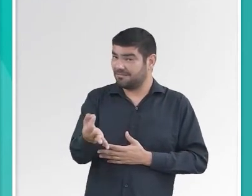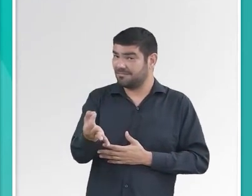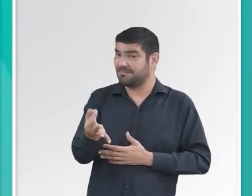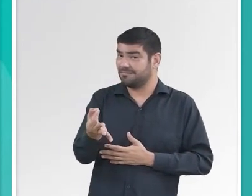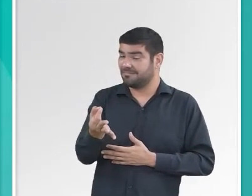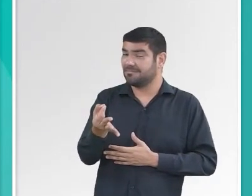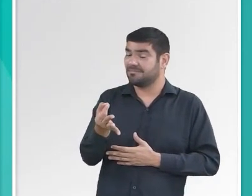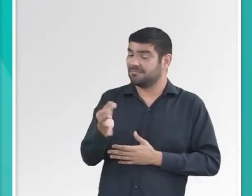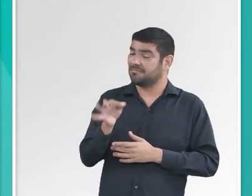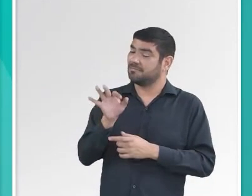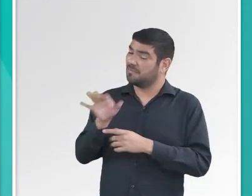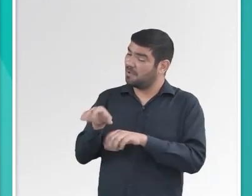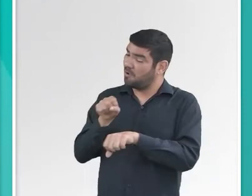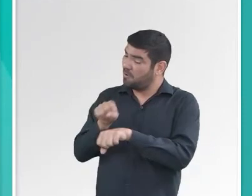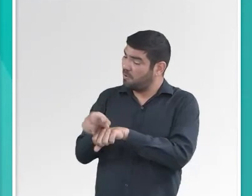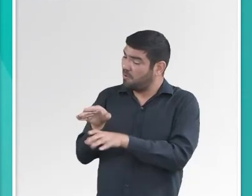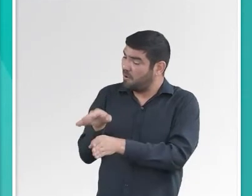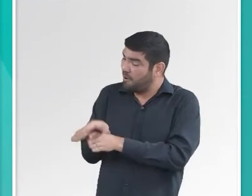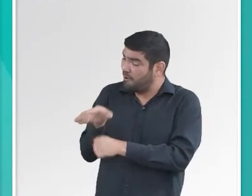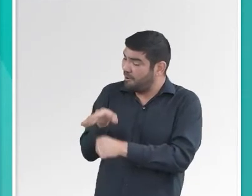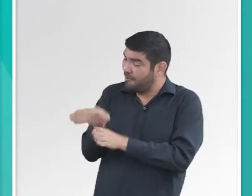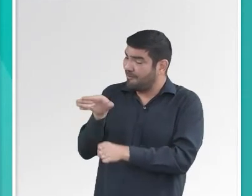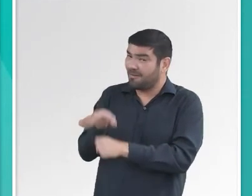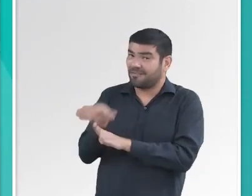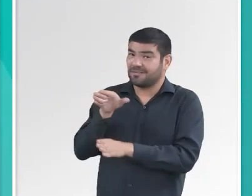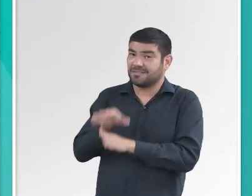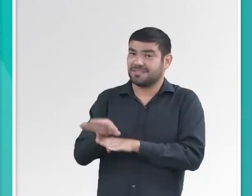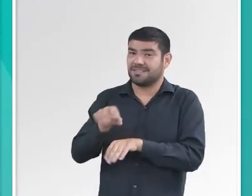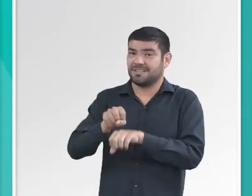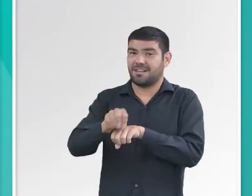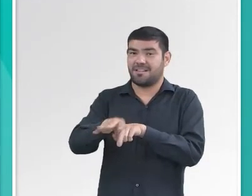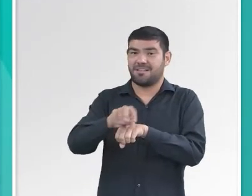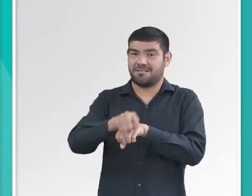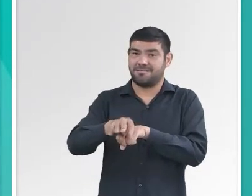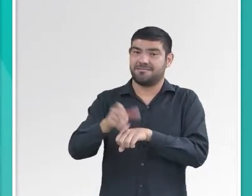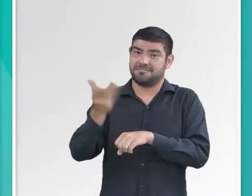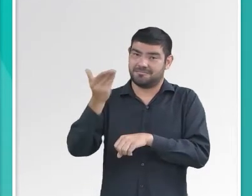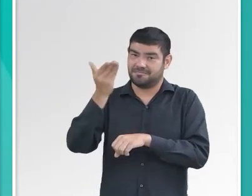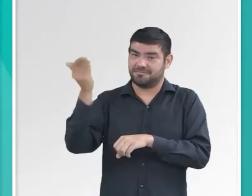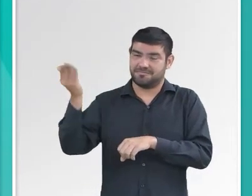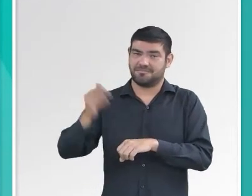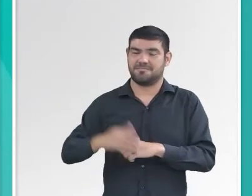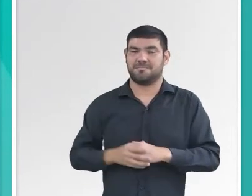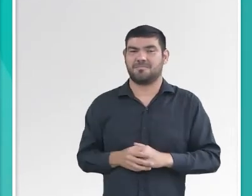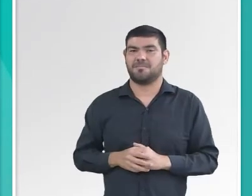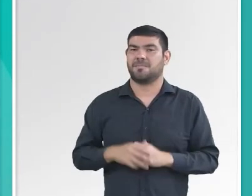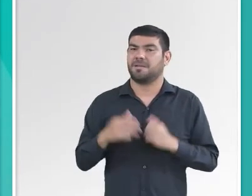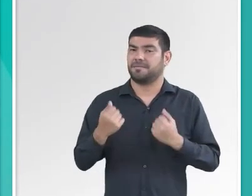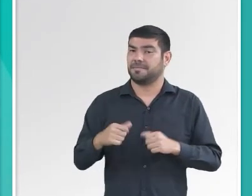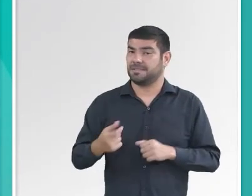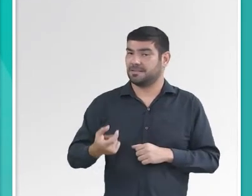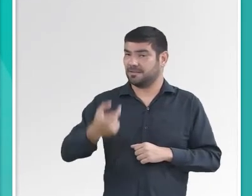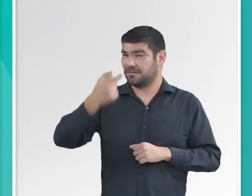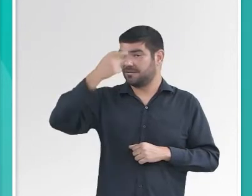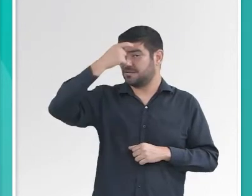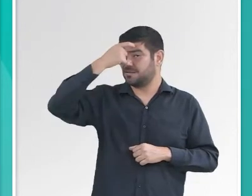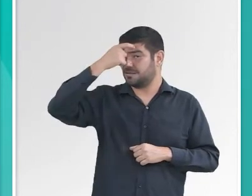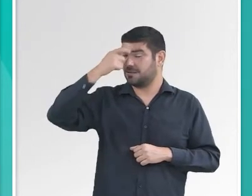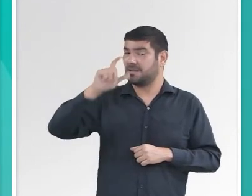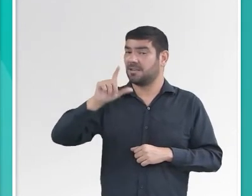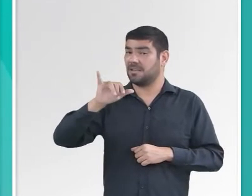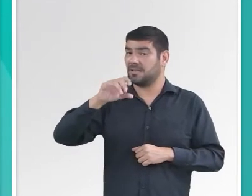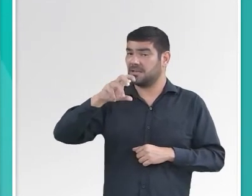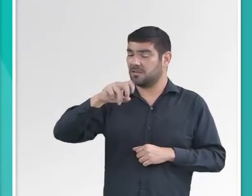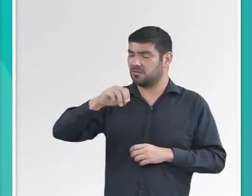quem? Para os foliões, porque eles precisam tomar consciência. Então, é preciso tomar consciência que tem que jogar o lixo